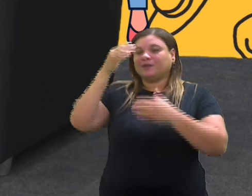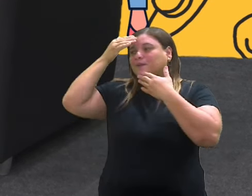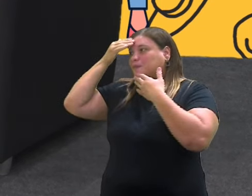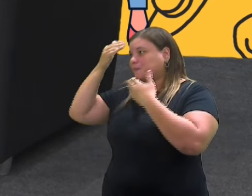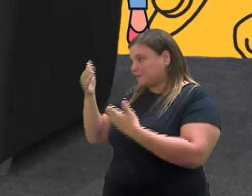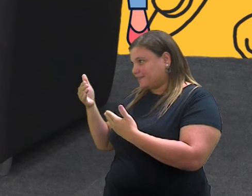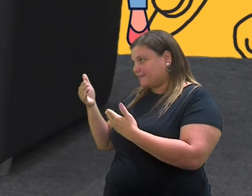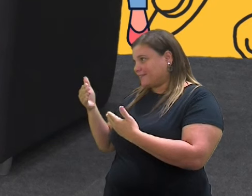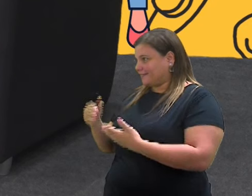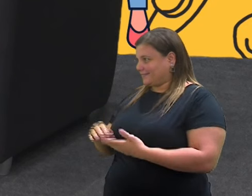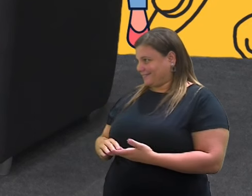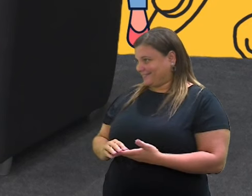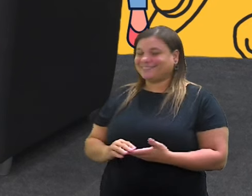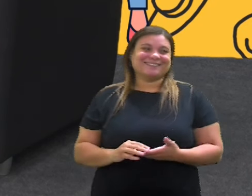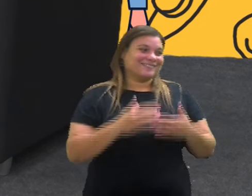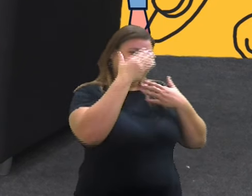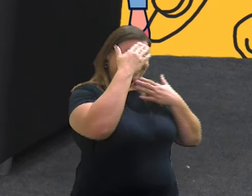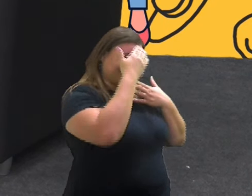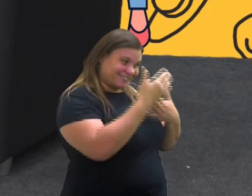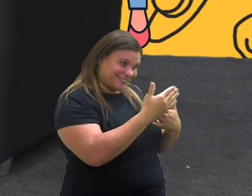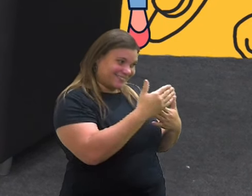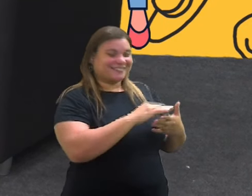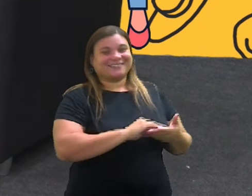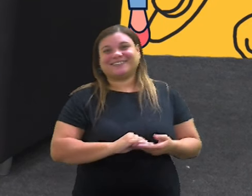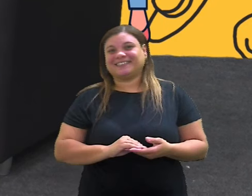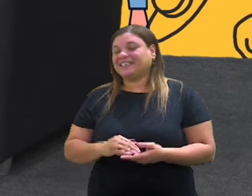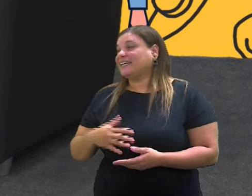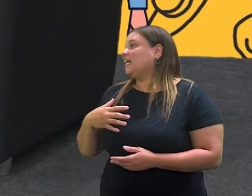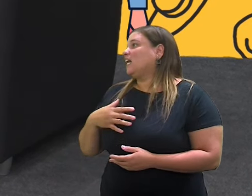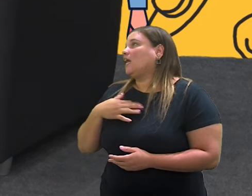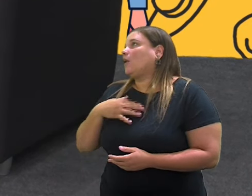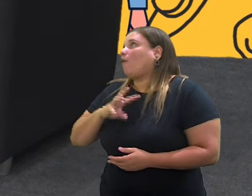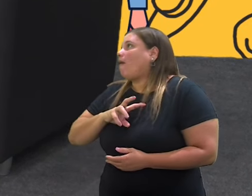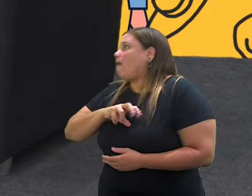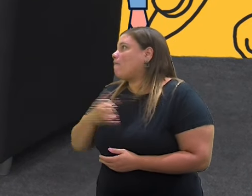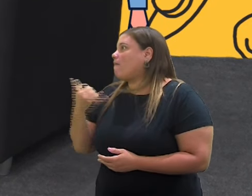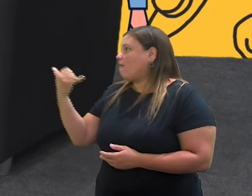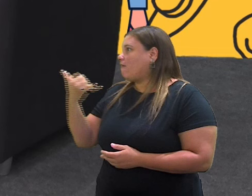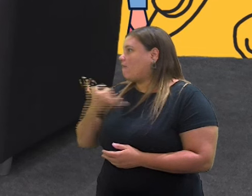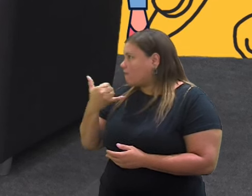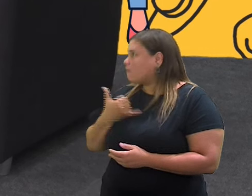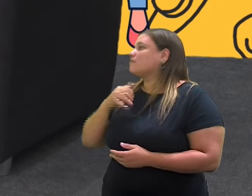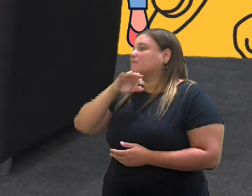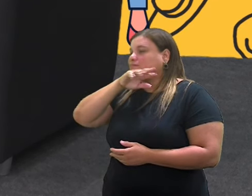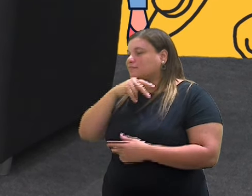agradecer. Obrigada. E eu gostei muito dessas informações sobre os animais,